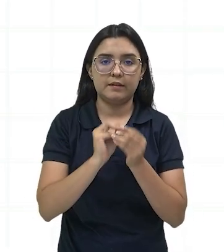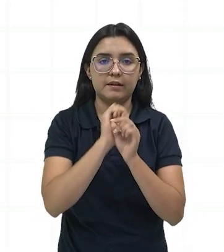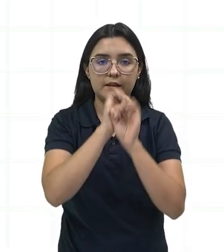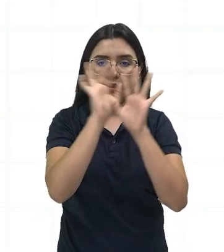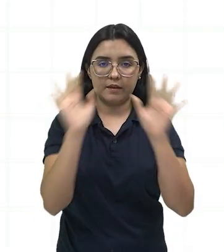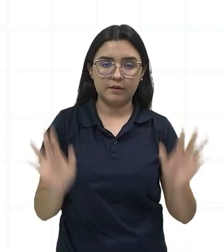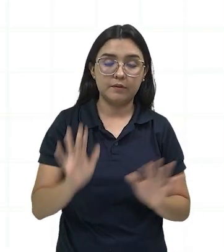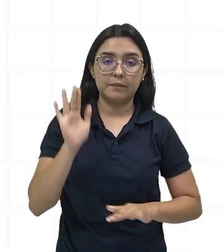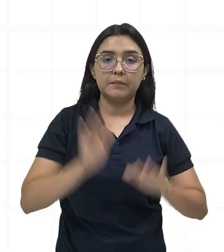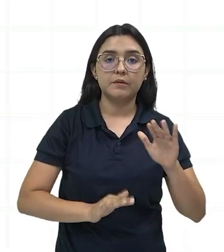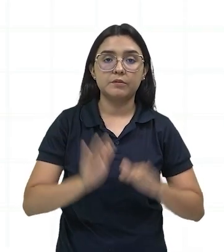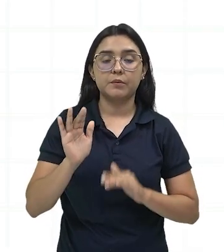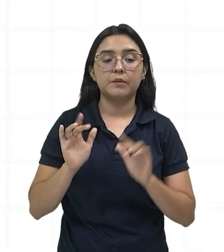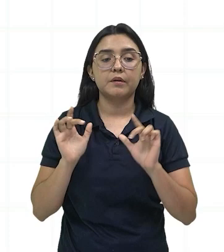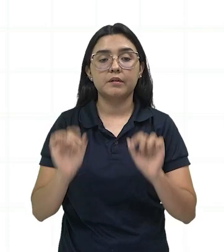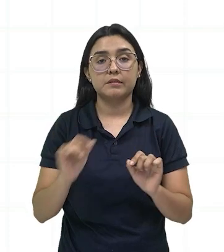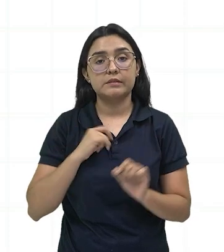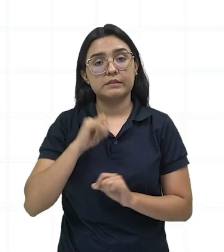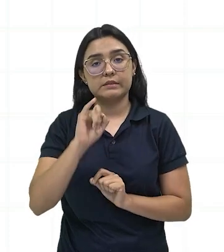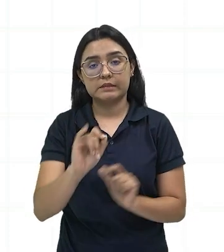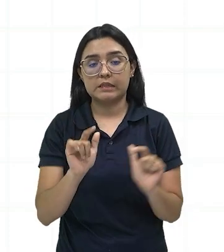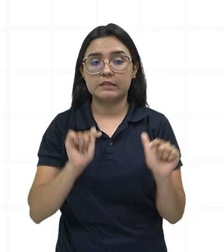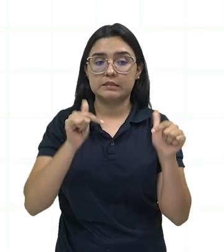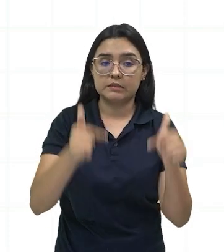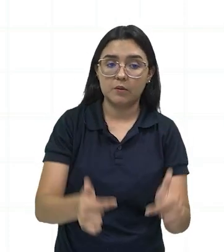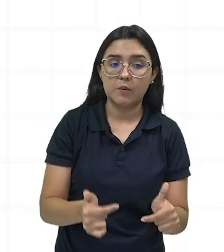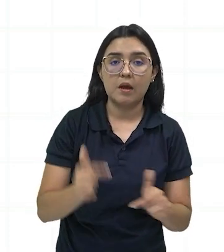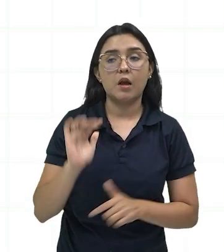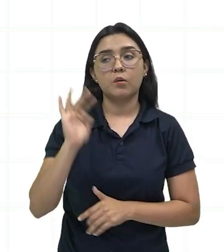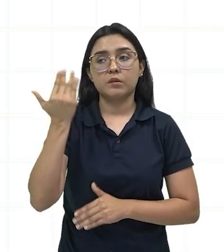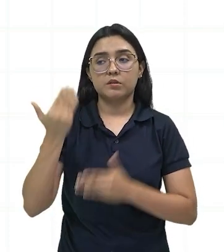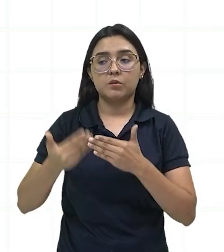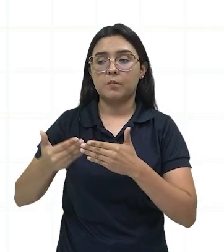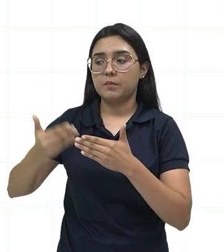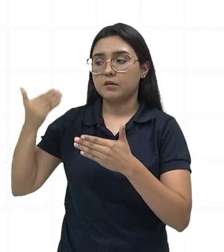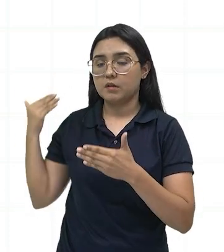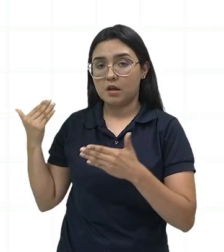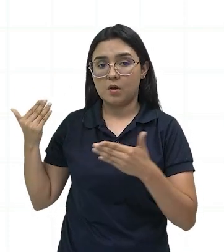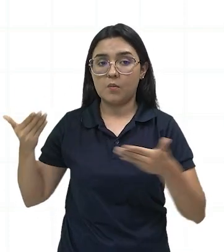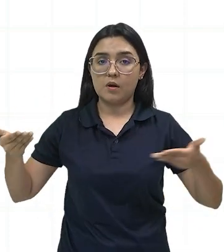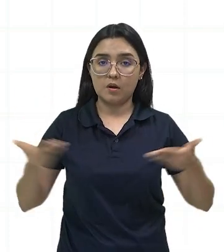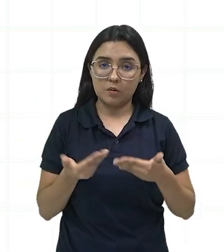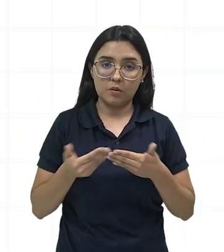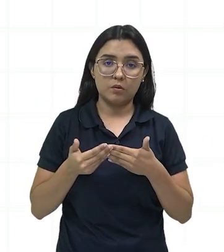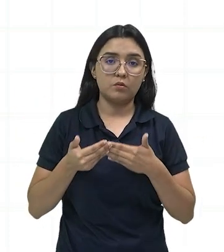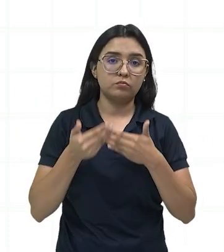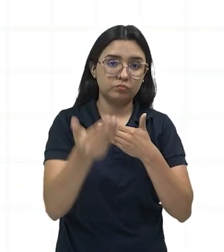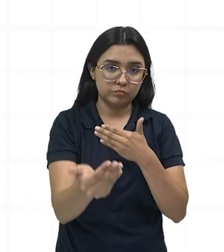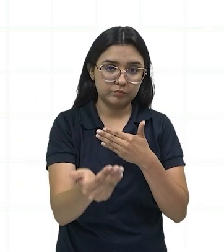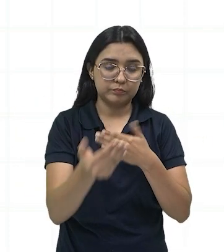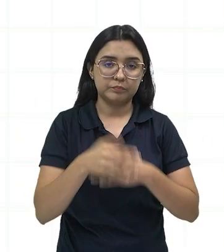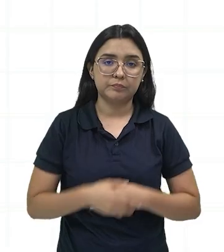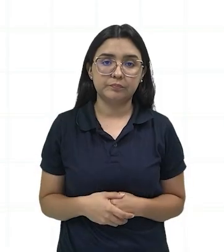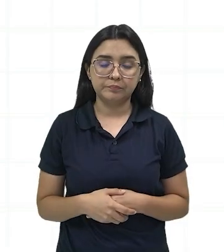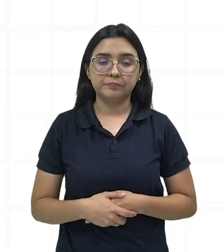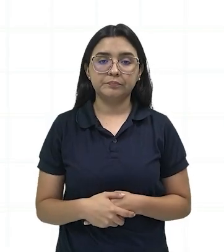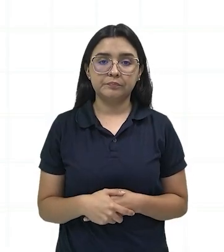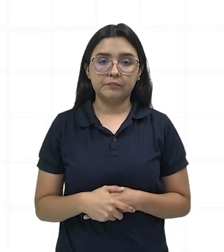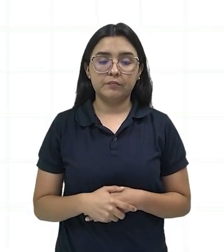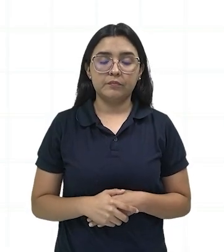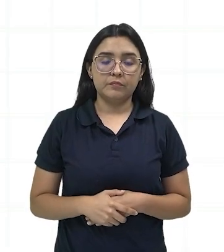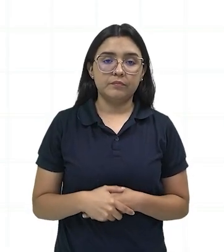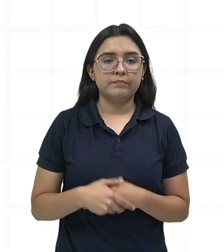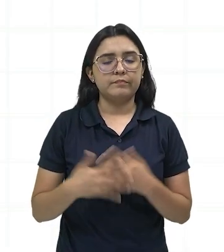Depende muito de se a ação ocorreu, se ela ocorria ou se ela ocorrera, que é ainda mais passado. Parece um